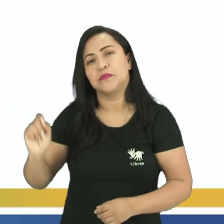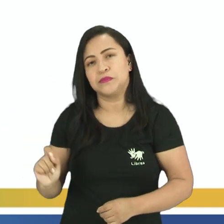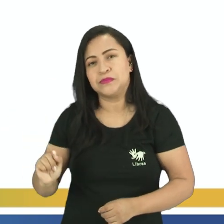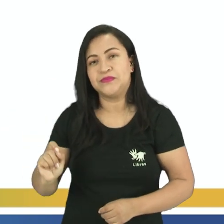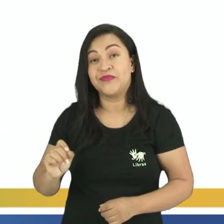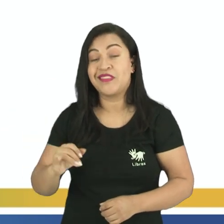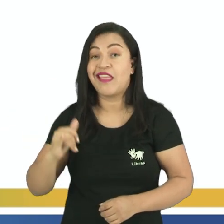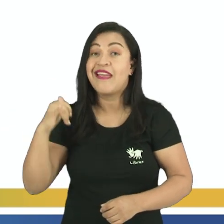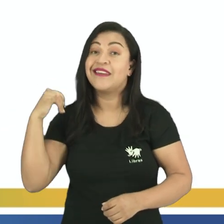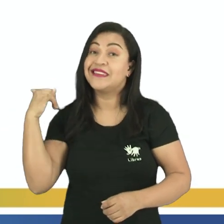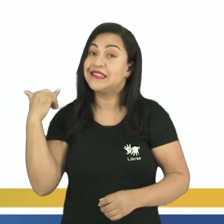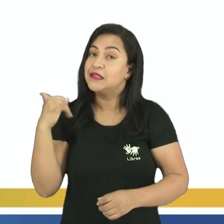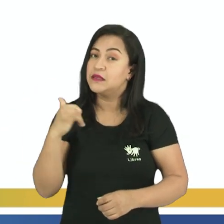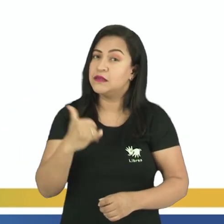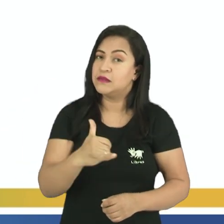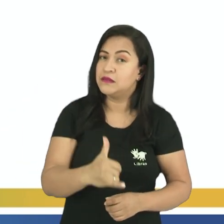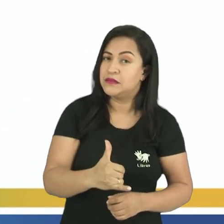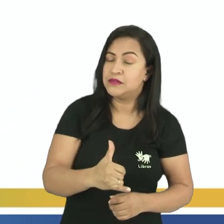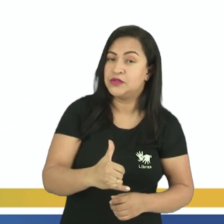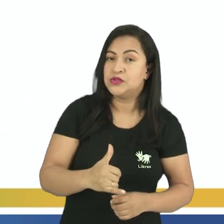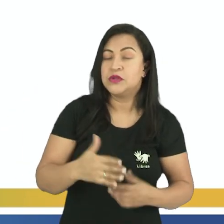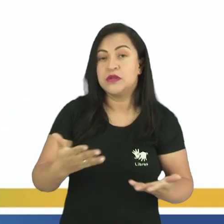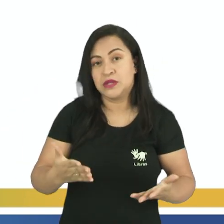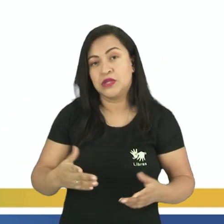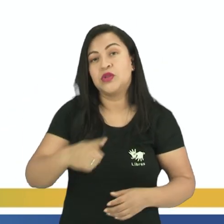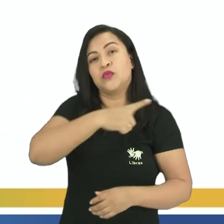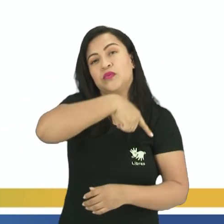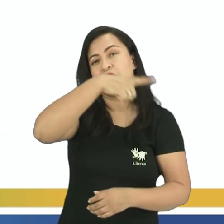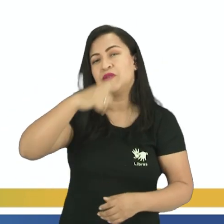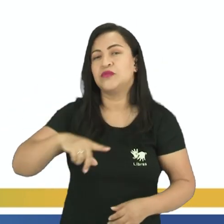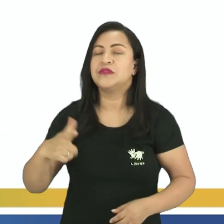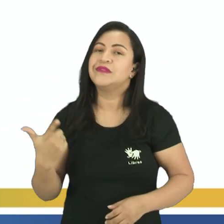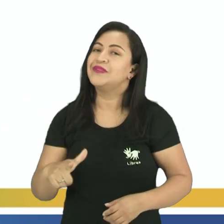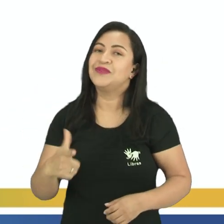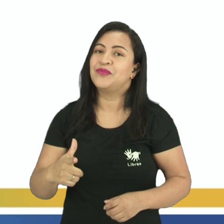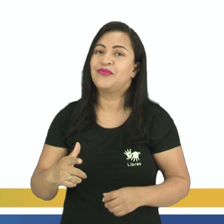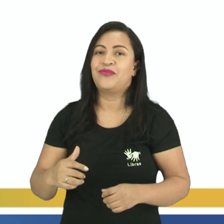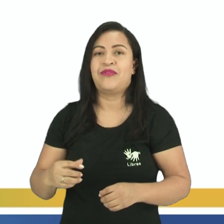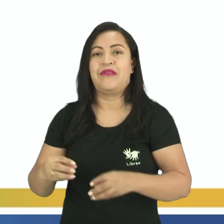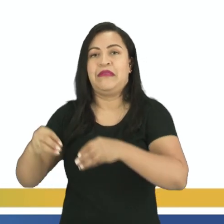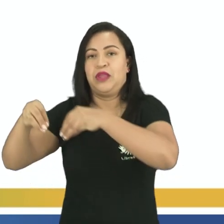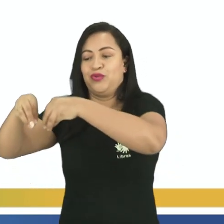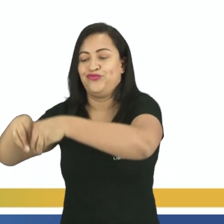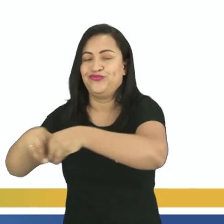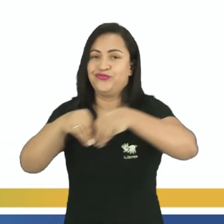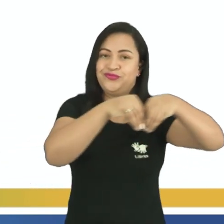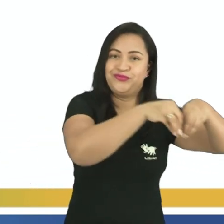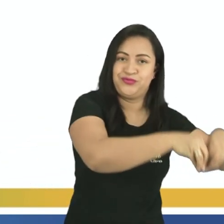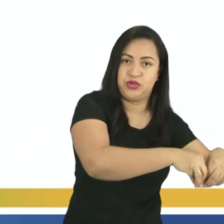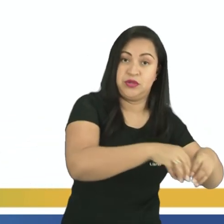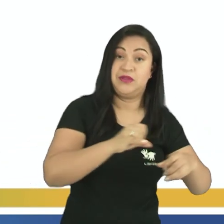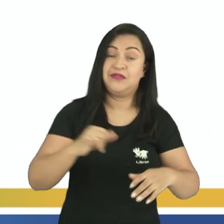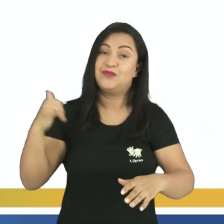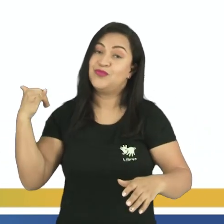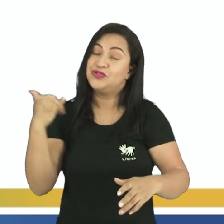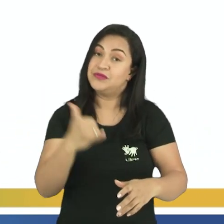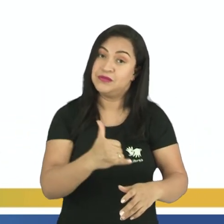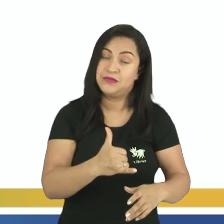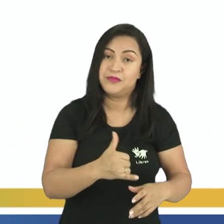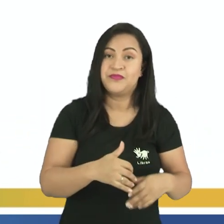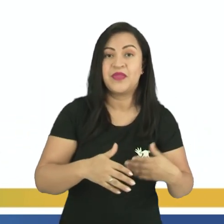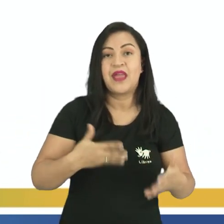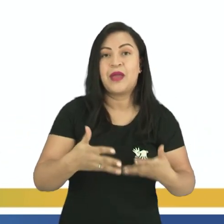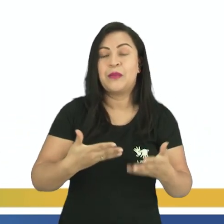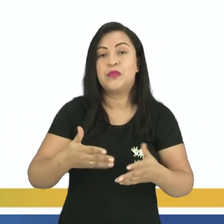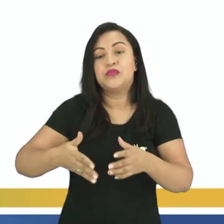ser a energia. Então, nas ondas, a gente não tem transporte de matéria, a gente tem transporte de energia. À medida que a